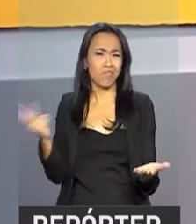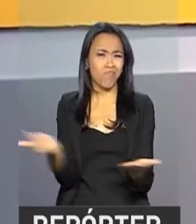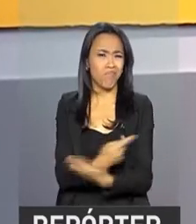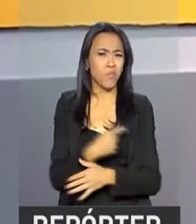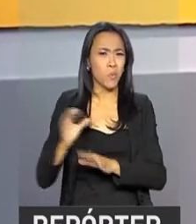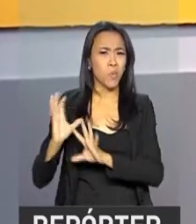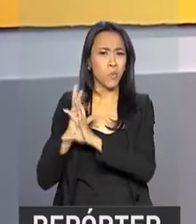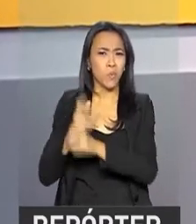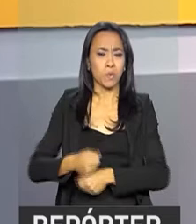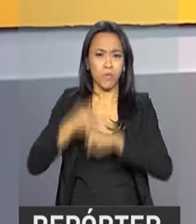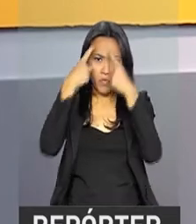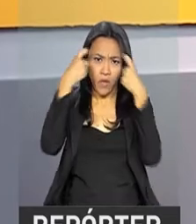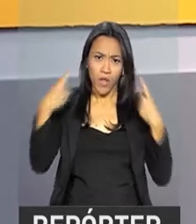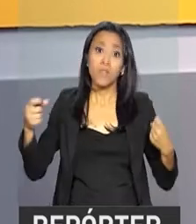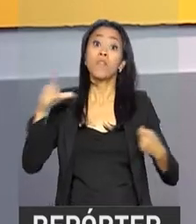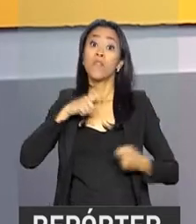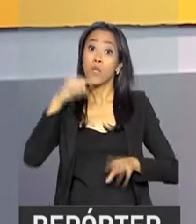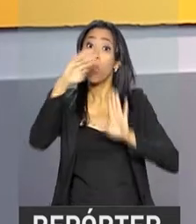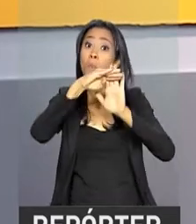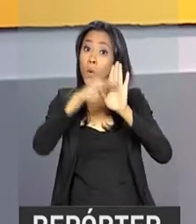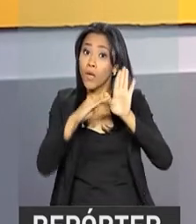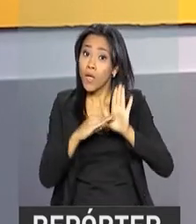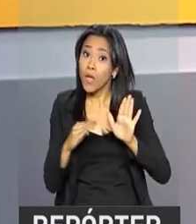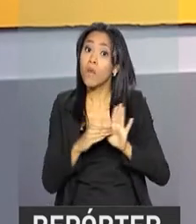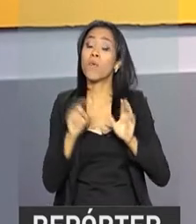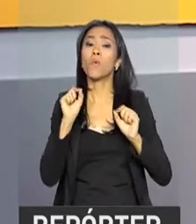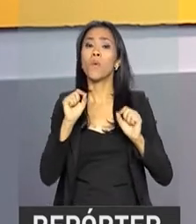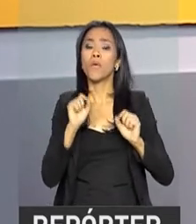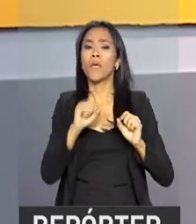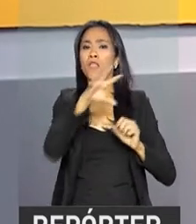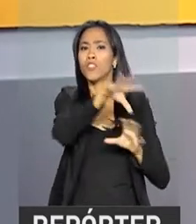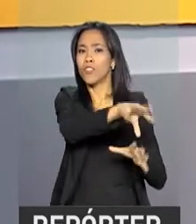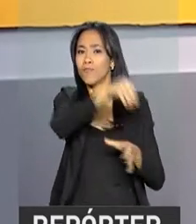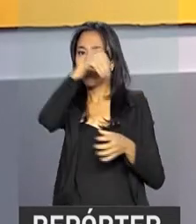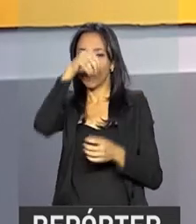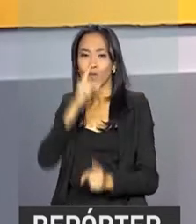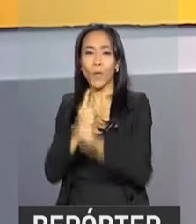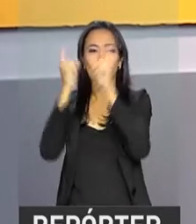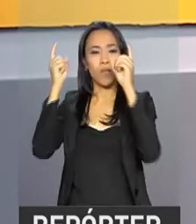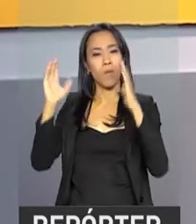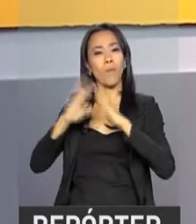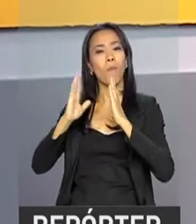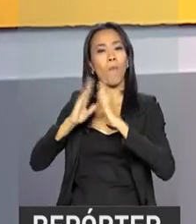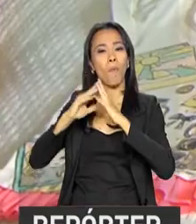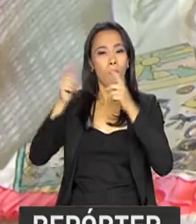violência têm no programa Família Acolhedora a chance de reencontrar um lar.